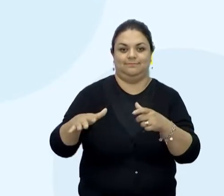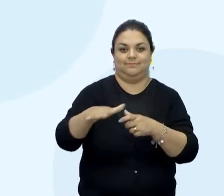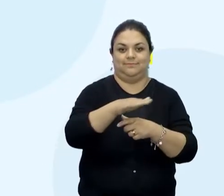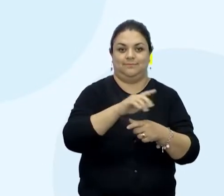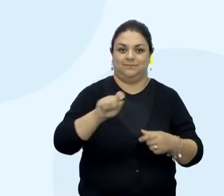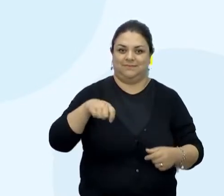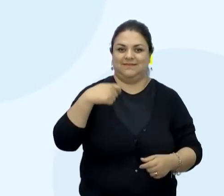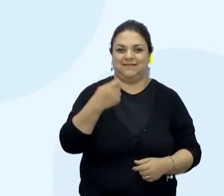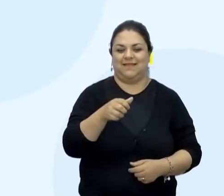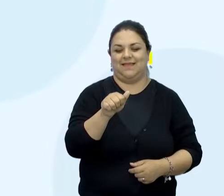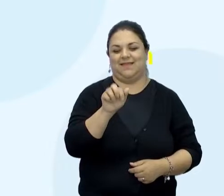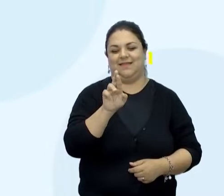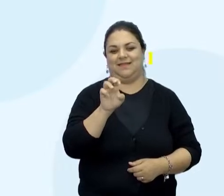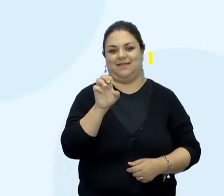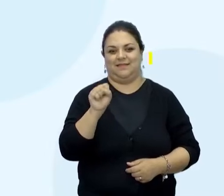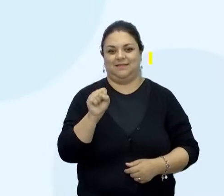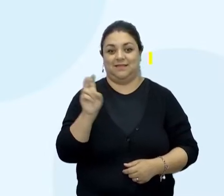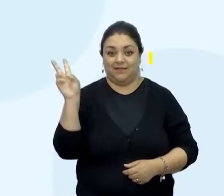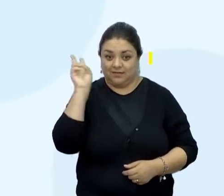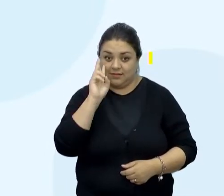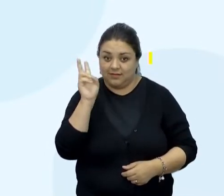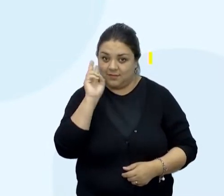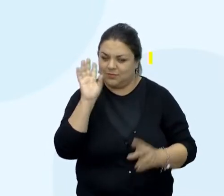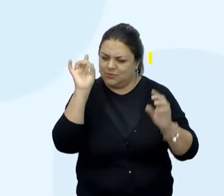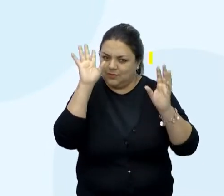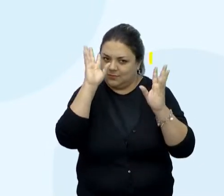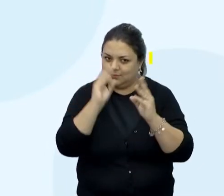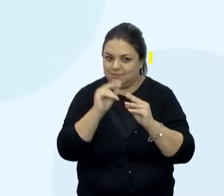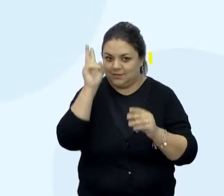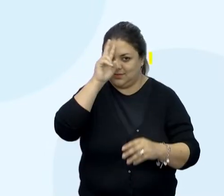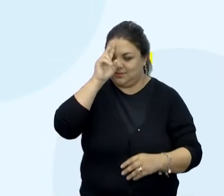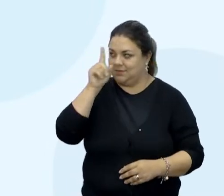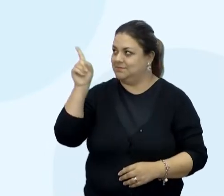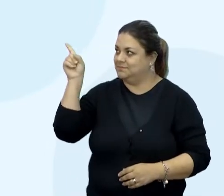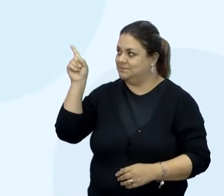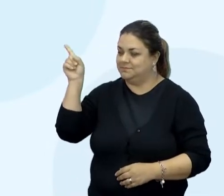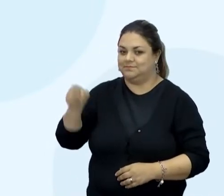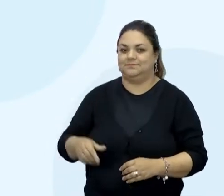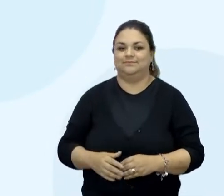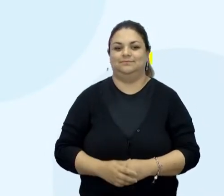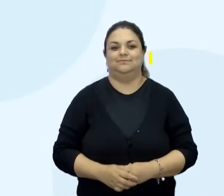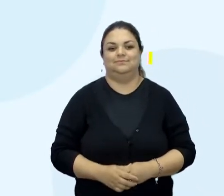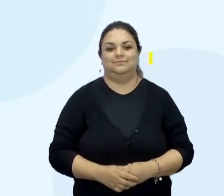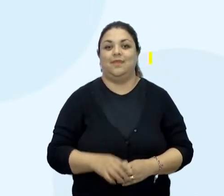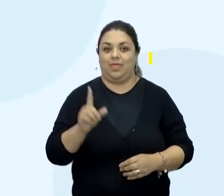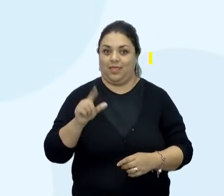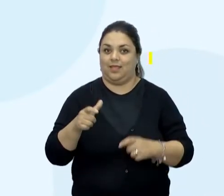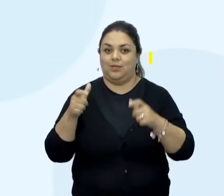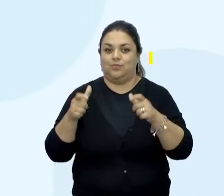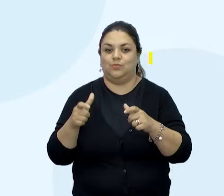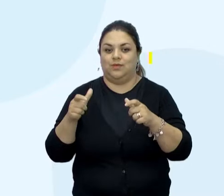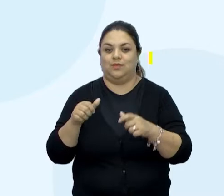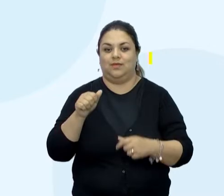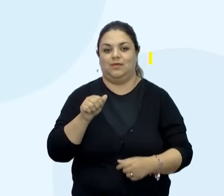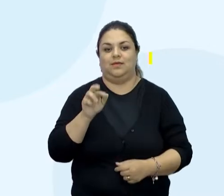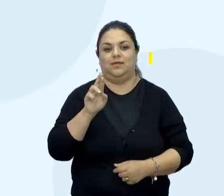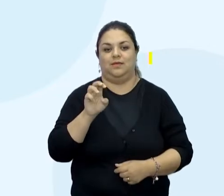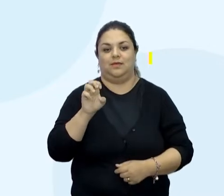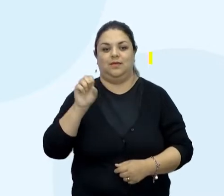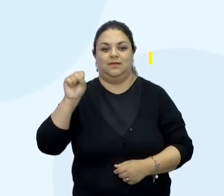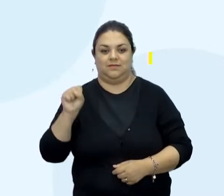Ares. Tá? Então, só lembrando aqui, o bairro de Ares é esse que está em destaque aí ao norte